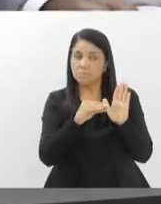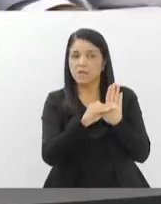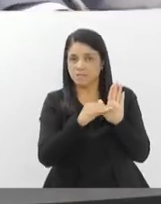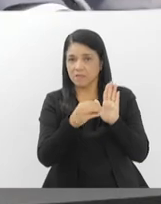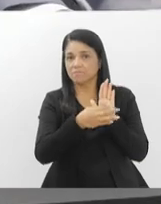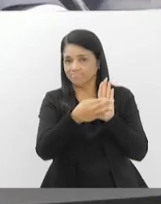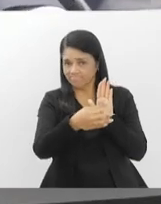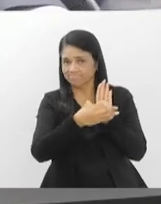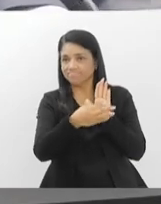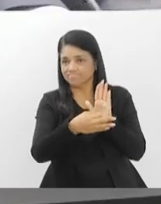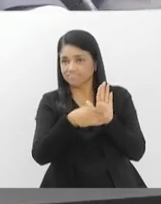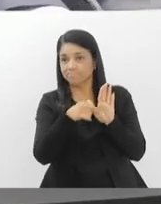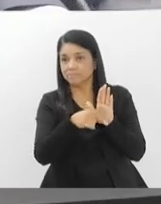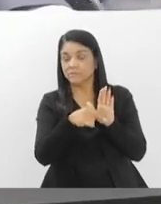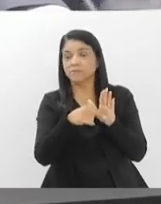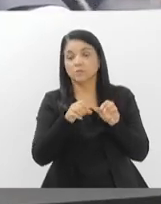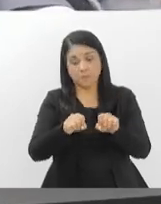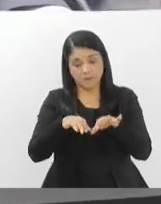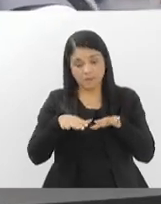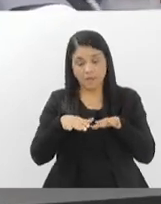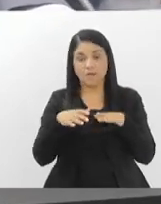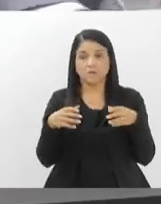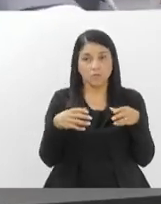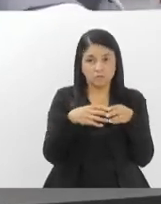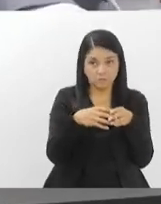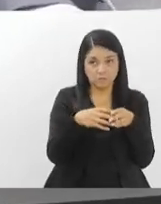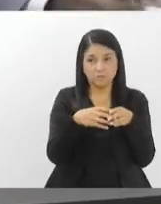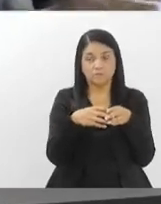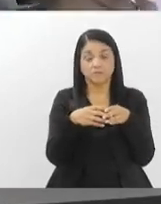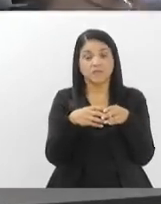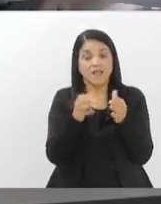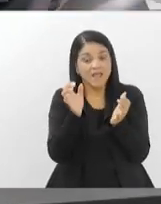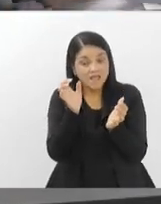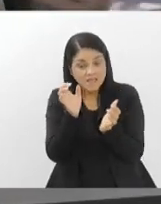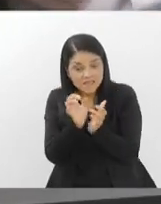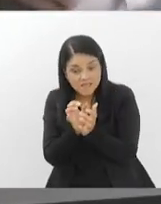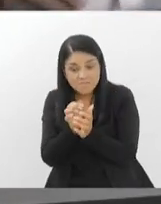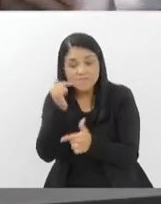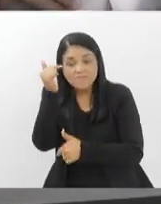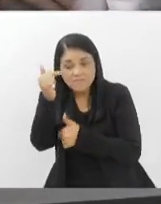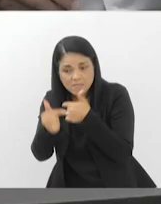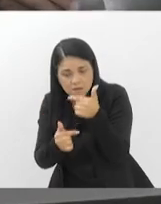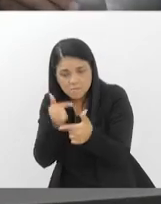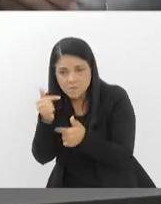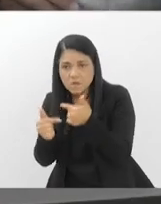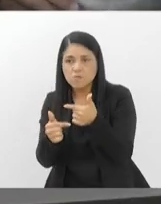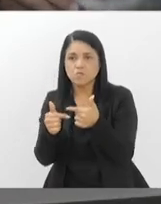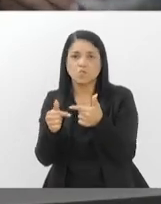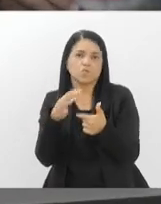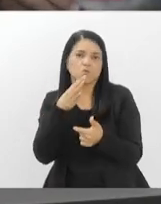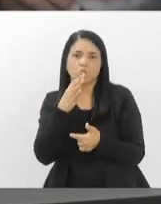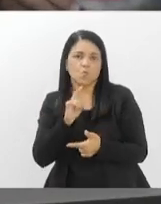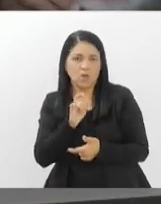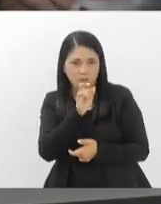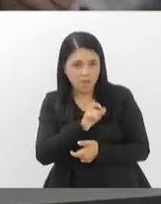no plenário, nas comissões, mas eu quero dizer que a equipe que ficou um tempão trabalhando nisso, e quem não conhece essa situação, fala, ah,